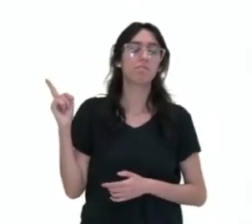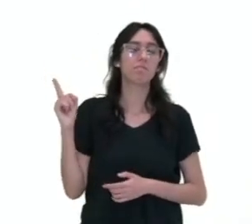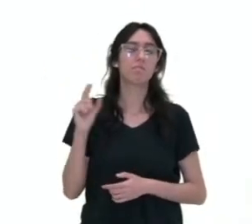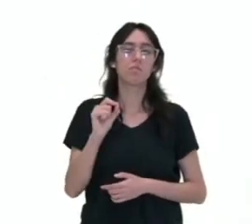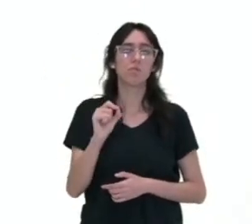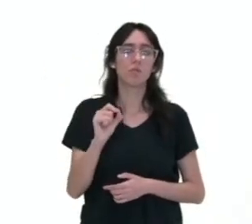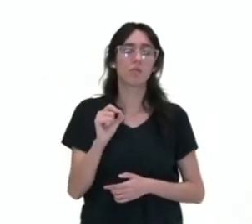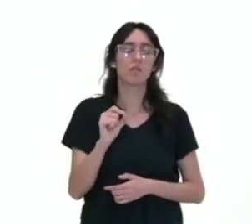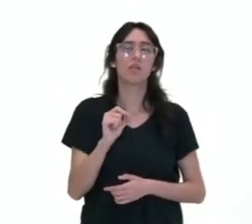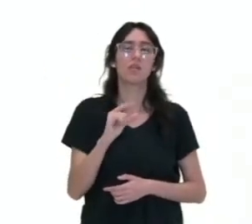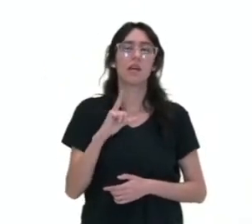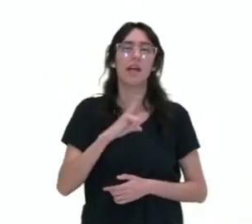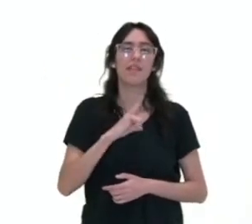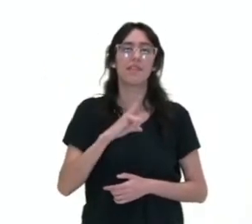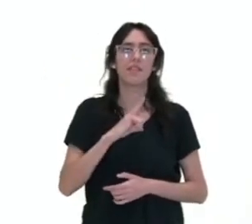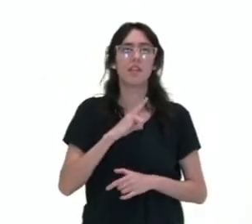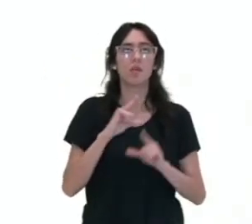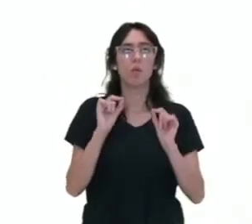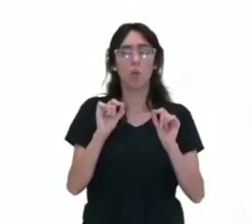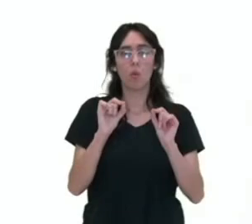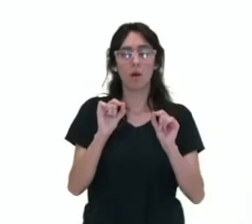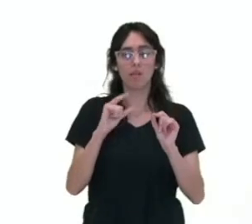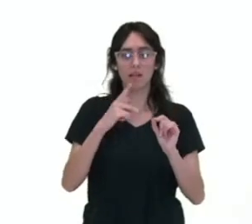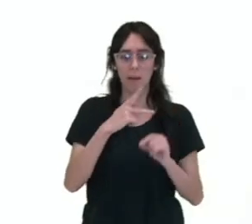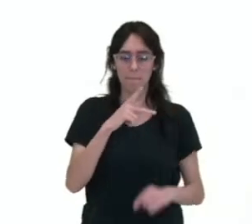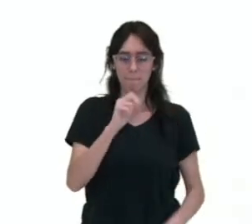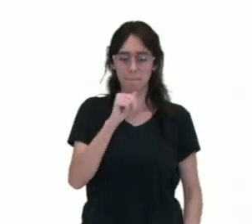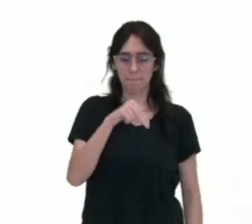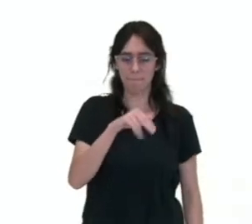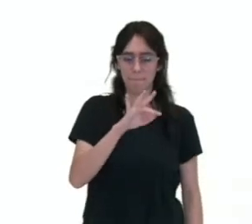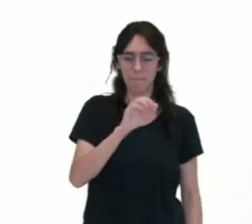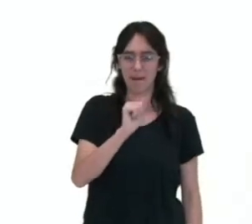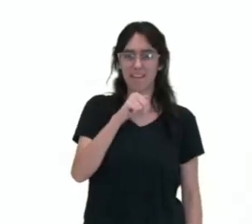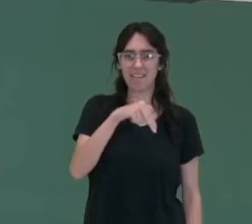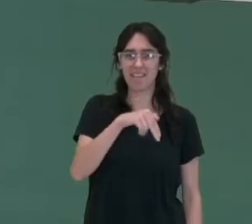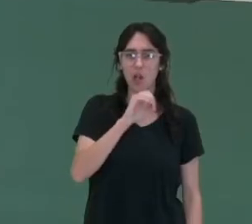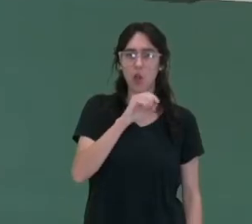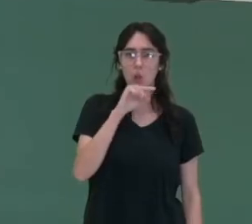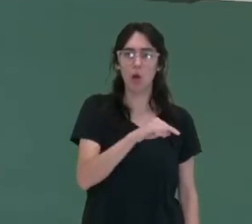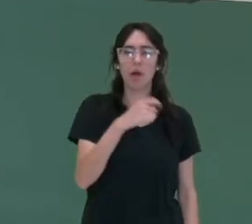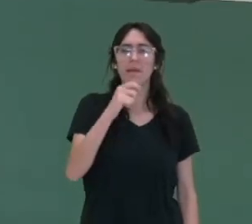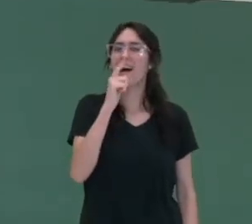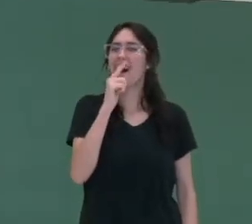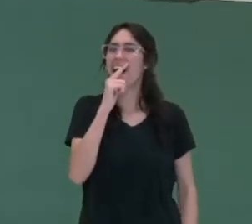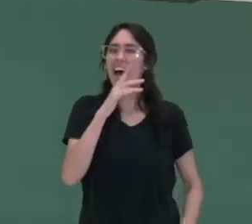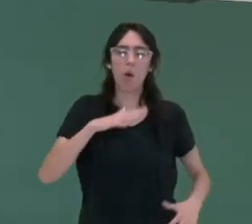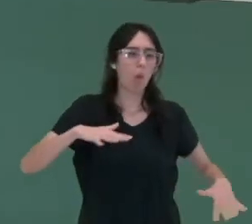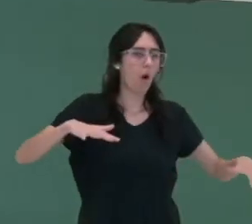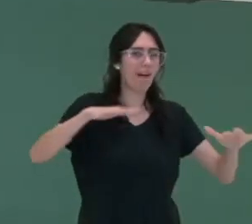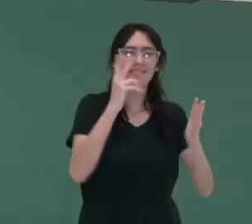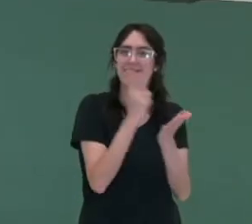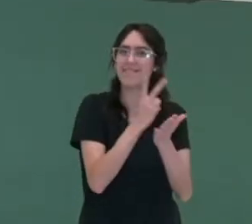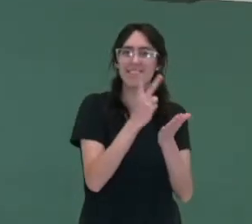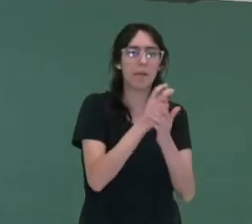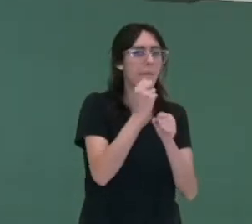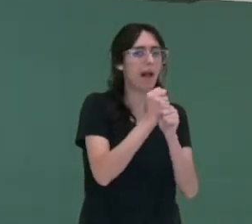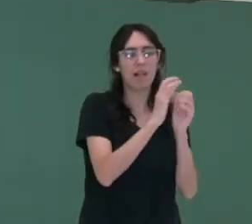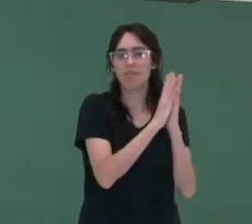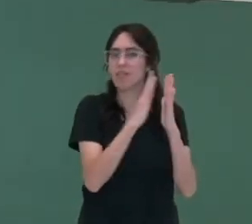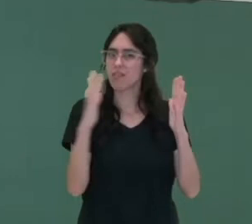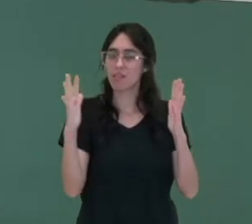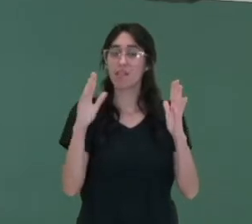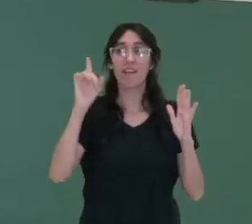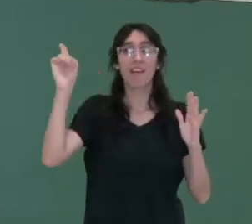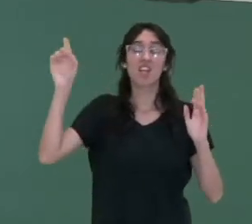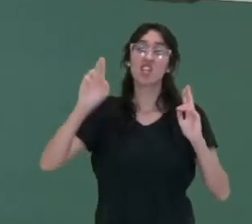um pântano, pois o pântano, existe a necessidade de que ele esteja alagado durante todo o período do ano, o que não